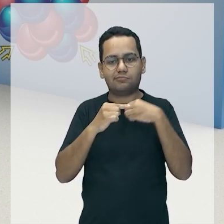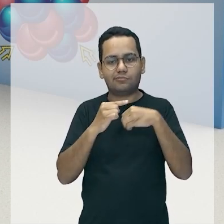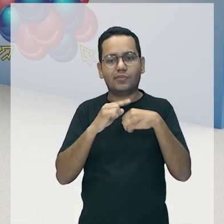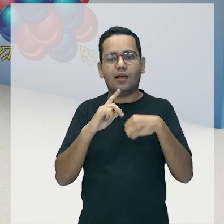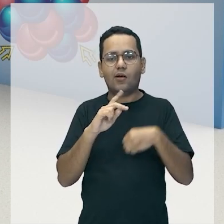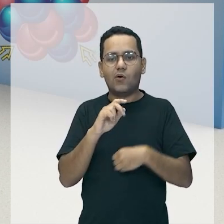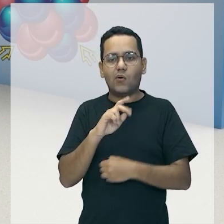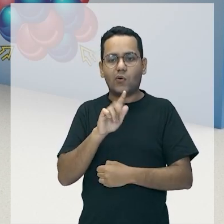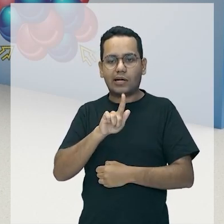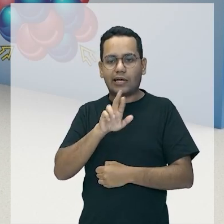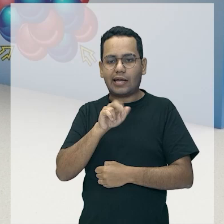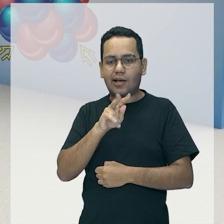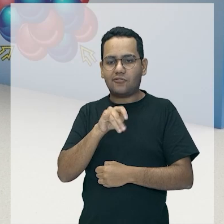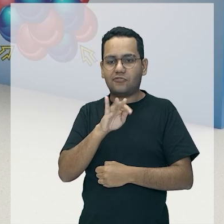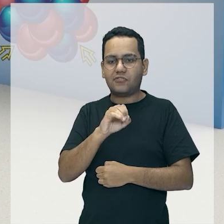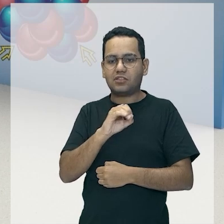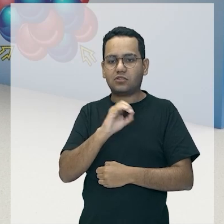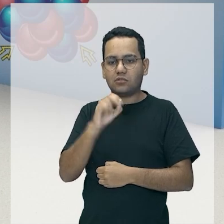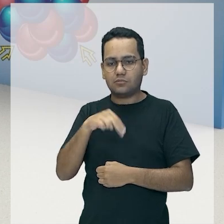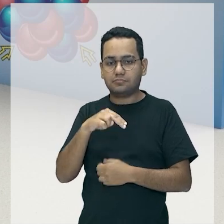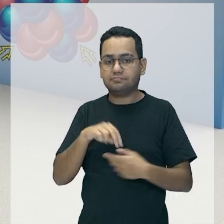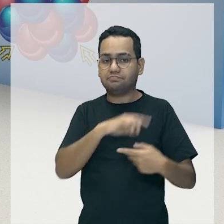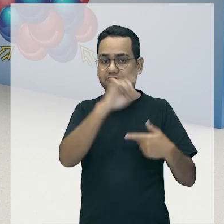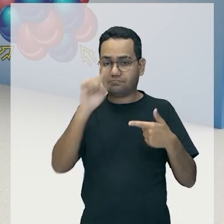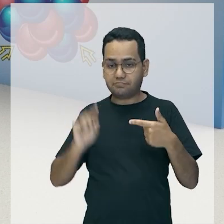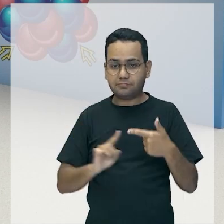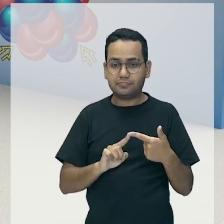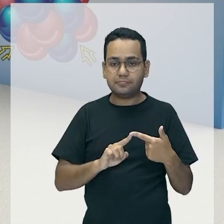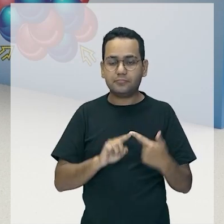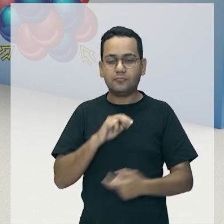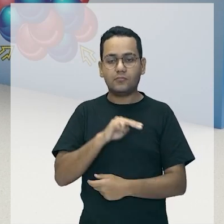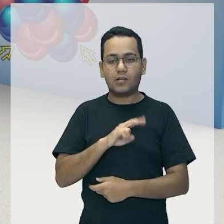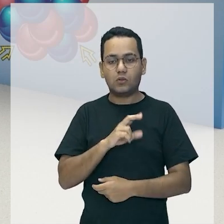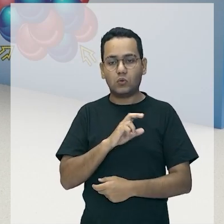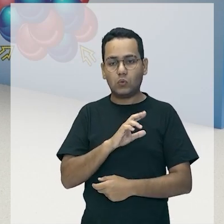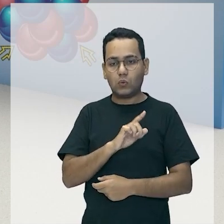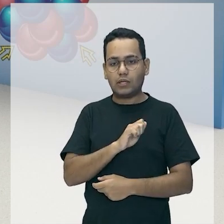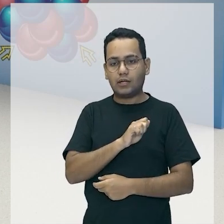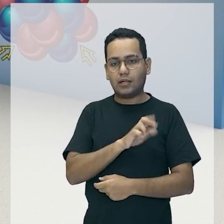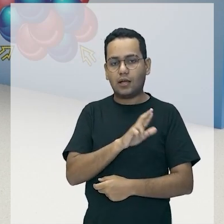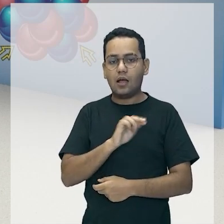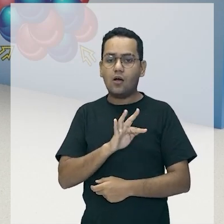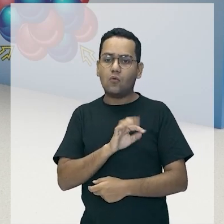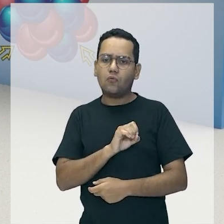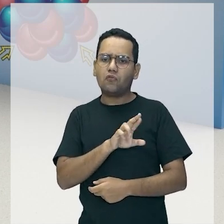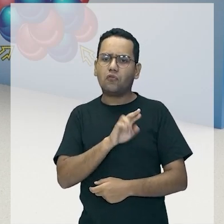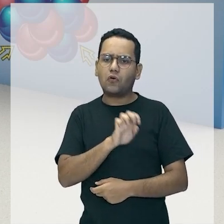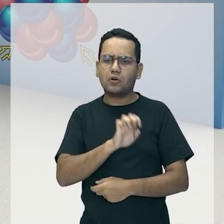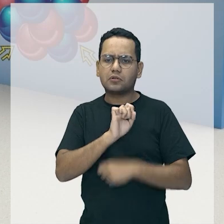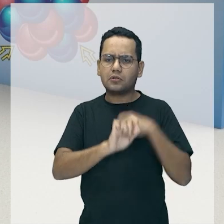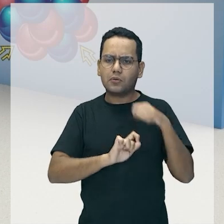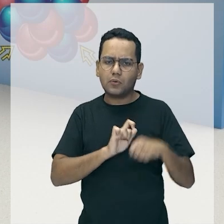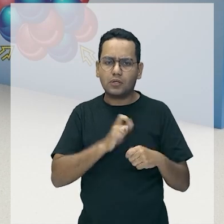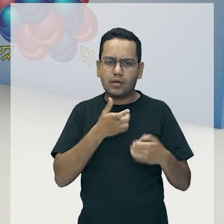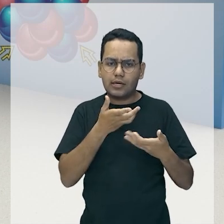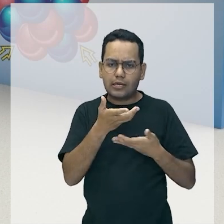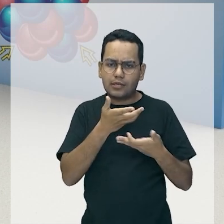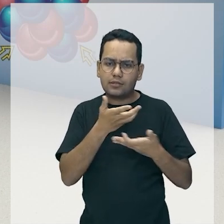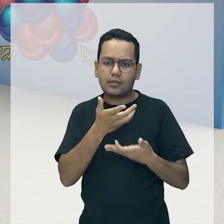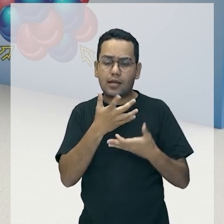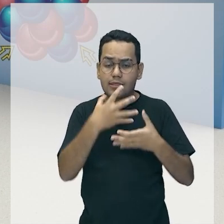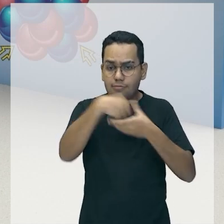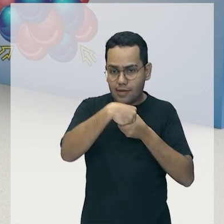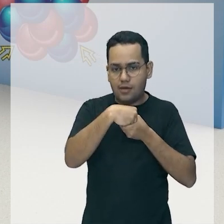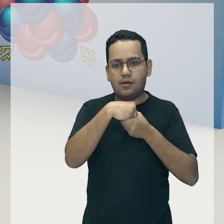temos a força nuclear forte, tá, pessoal? A força nuclear forte é a força de interação entre partículas do núcleo,